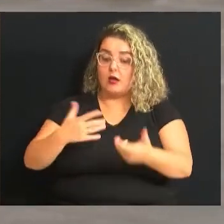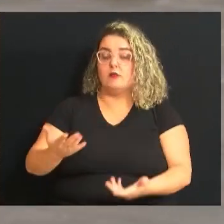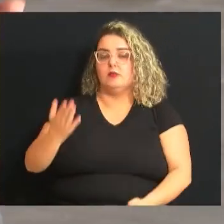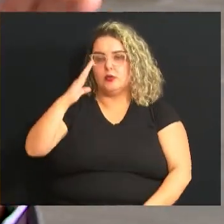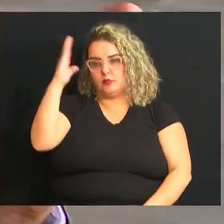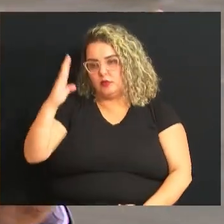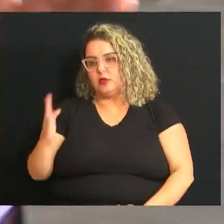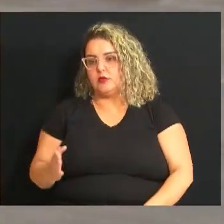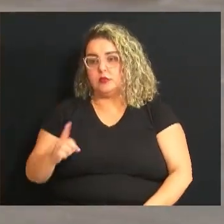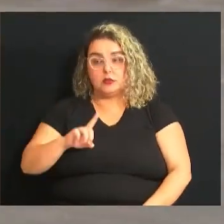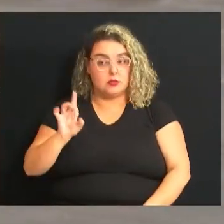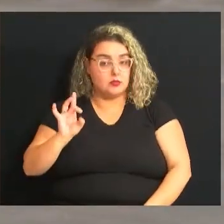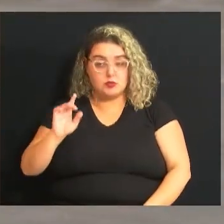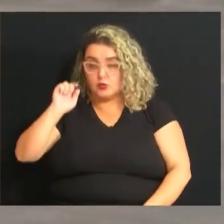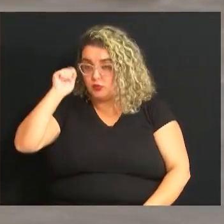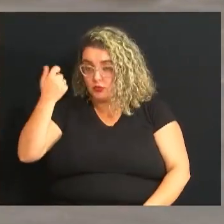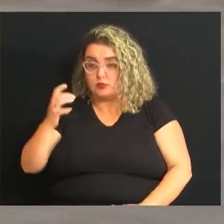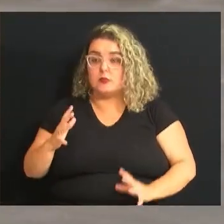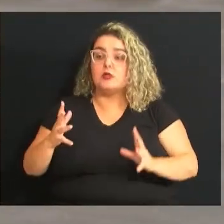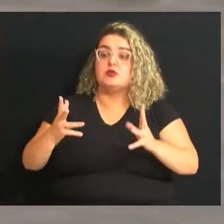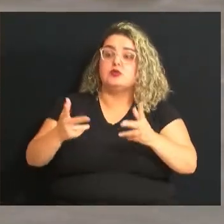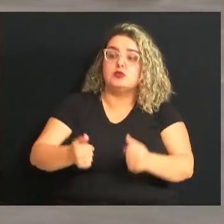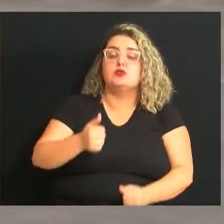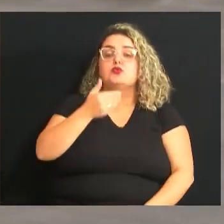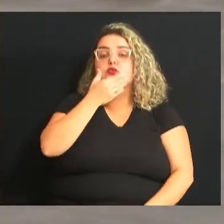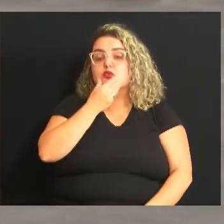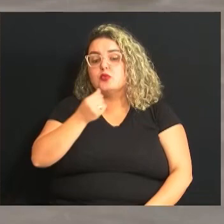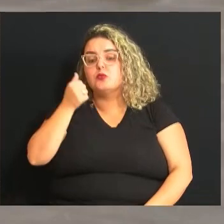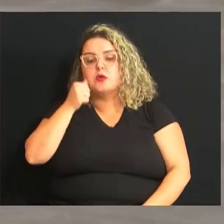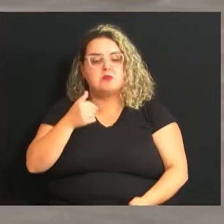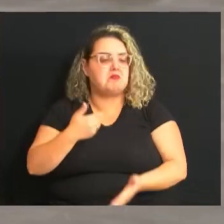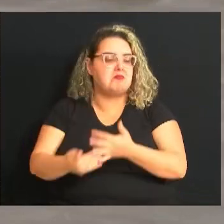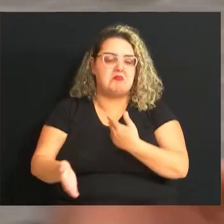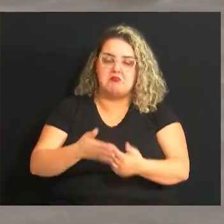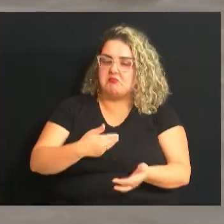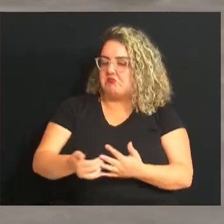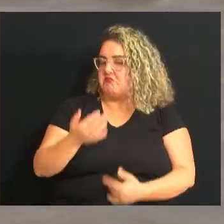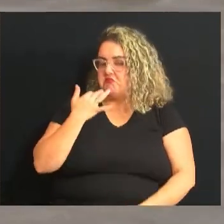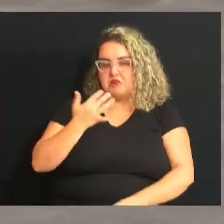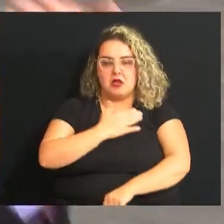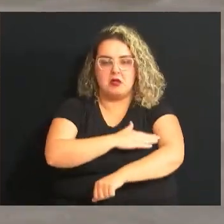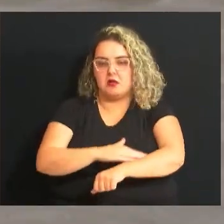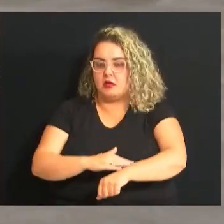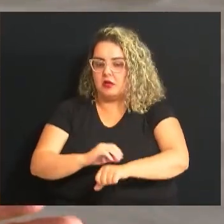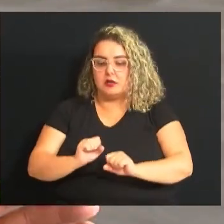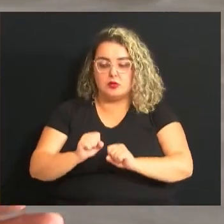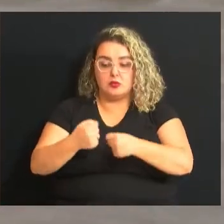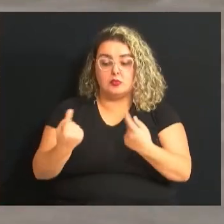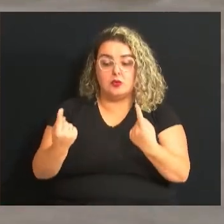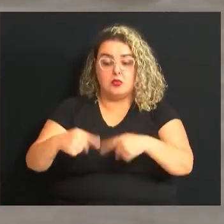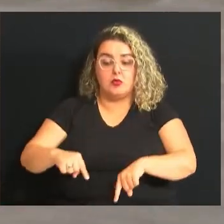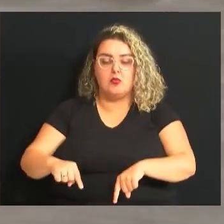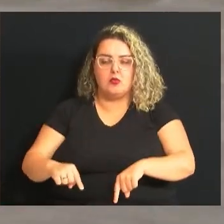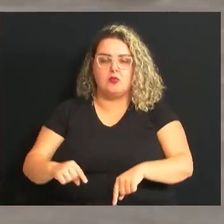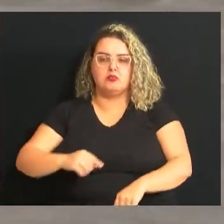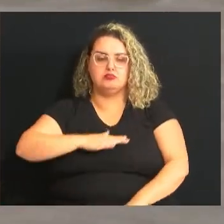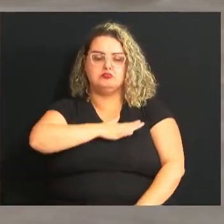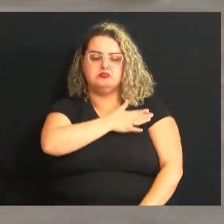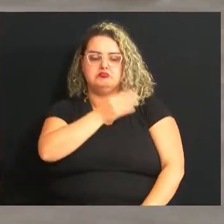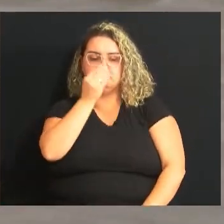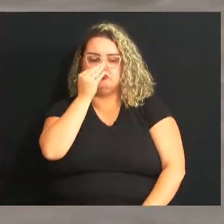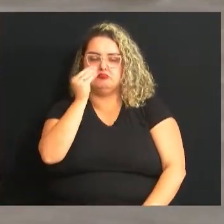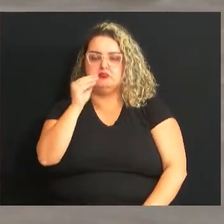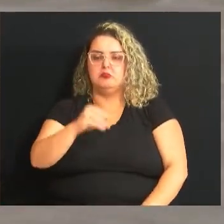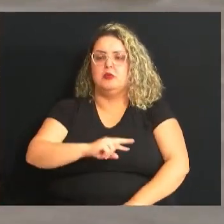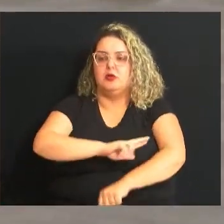né? Envolvendo não só os negros, mas todos os homens e mulheres, dependendo da cor da tua pele, que lutam contra o racismo, com a forma de